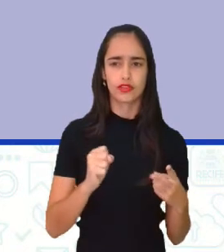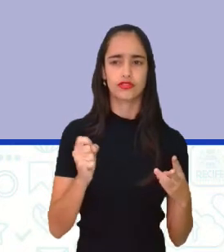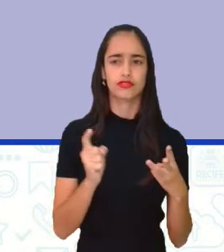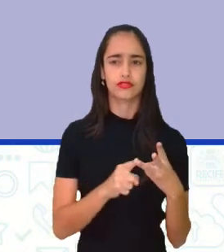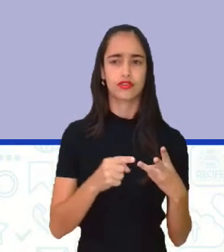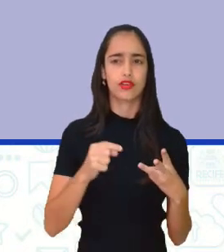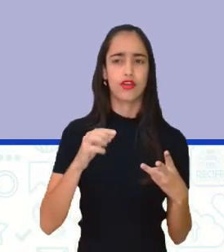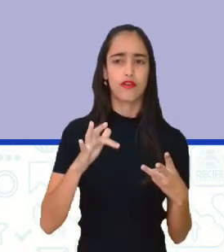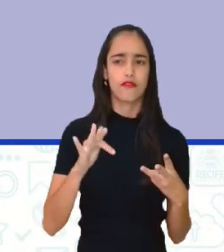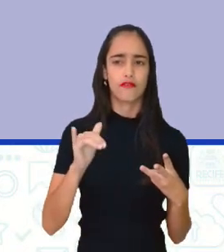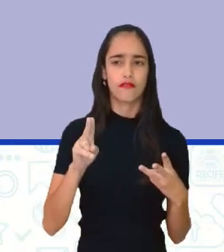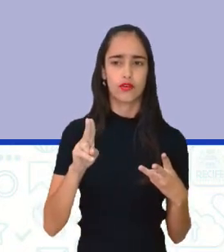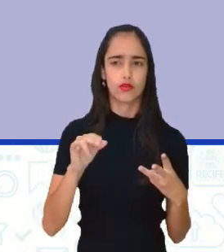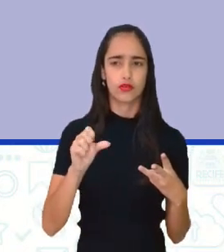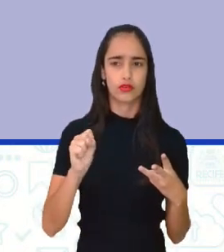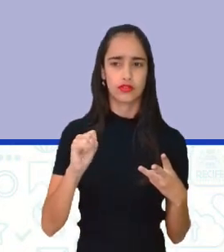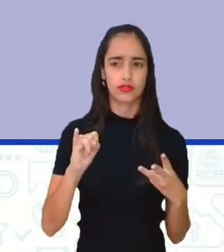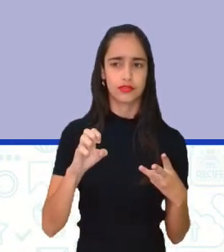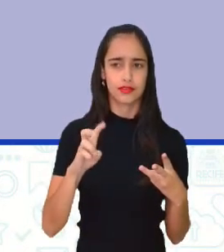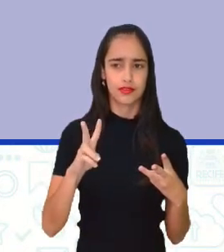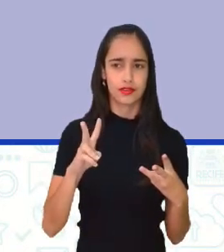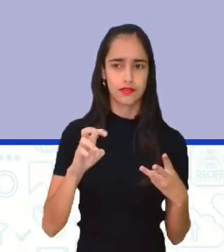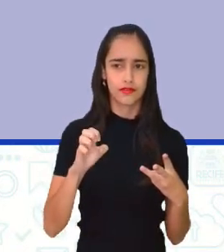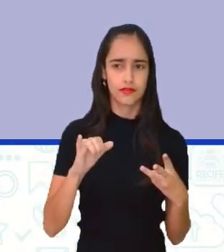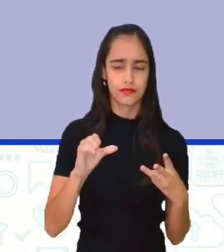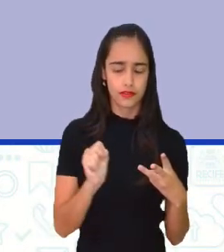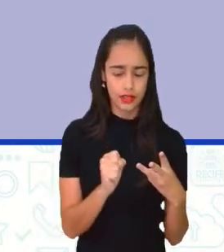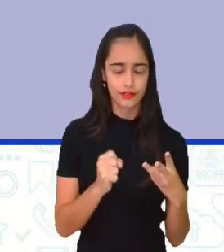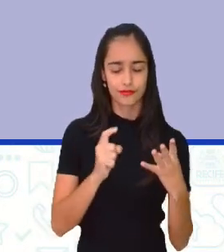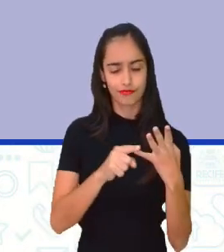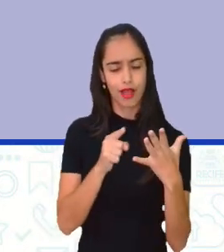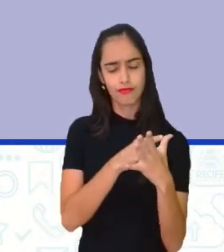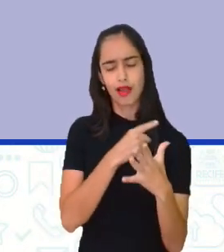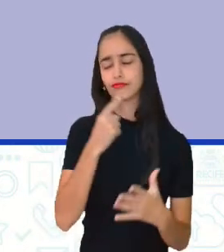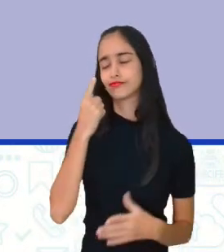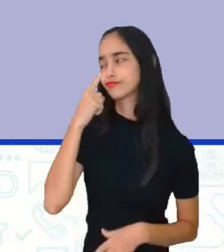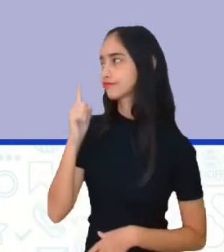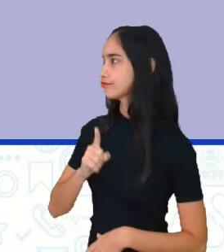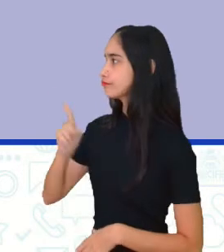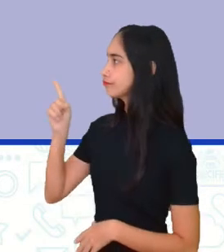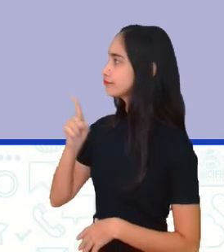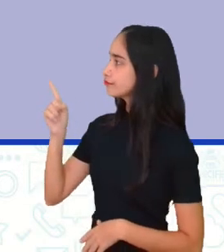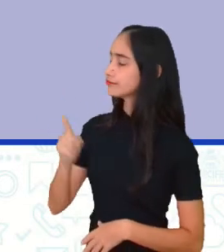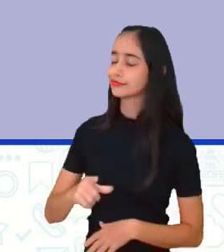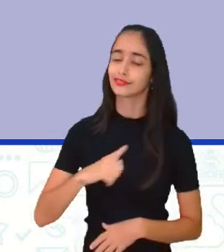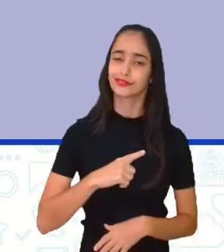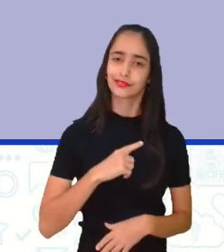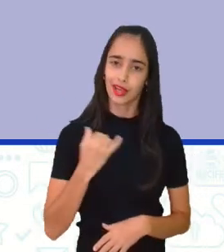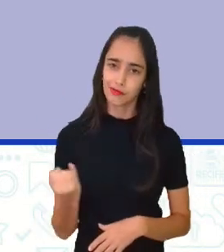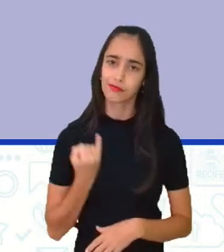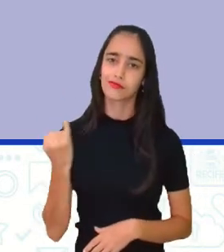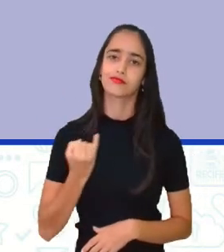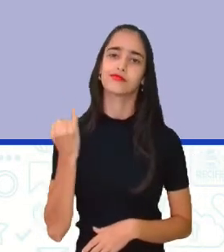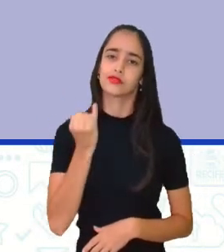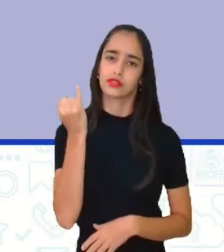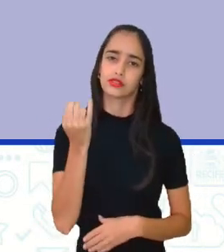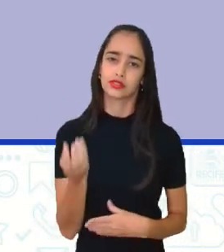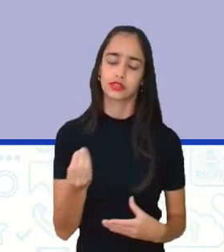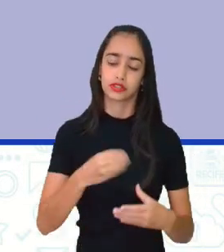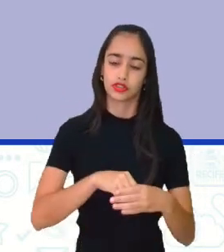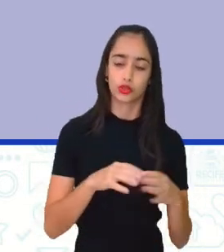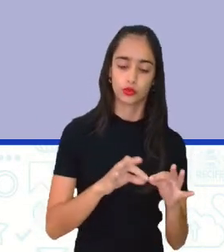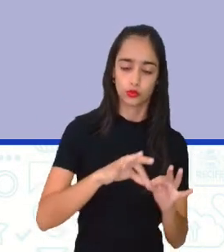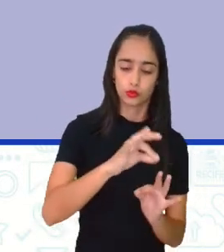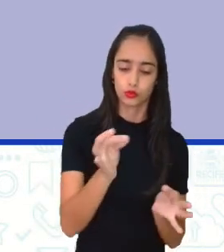Então, esses itens aí citados são elementos que têm a sua importância nos circuitos